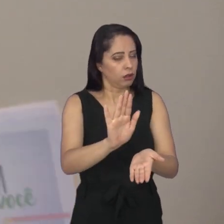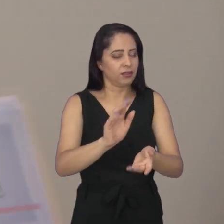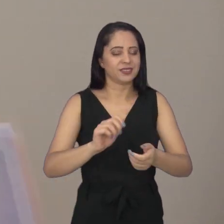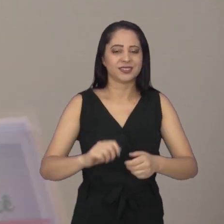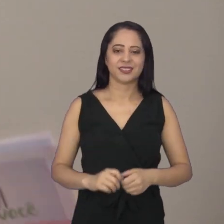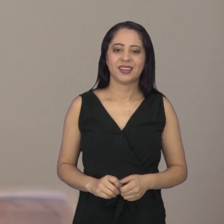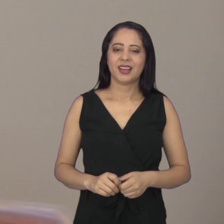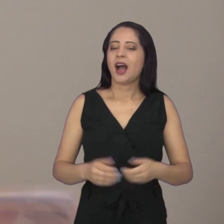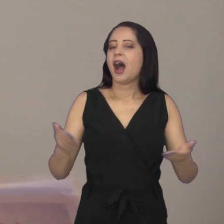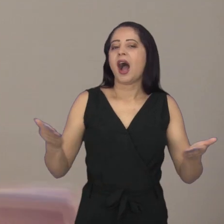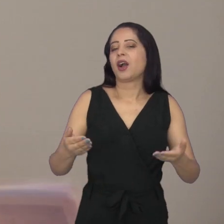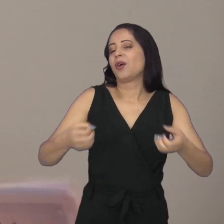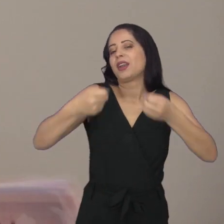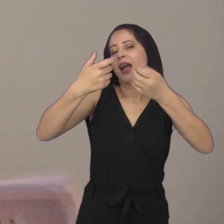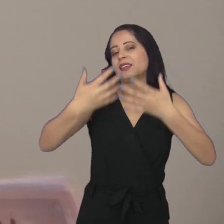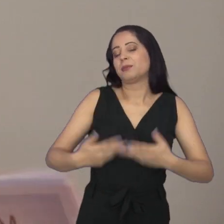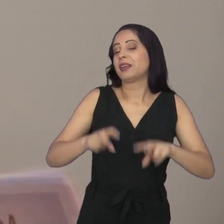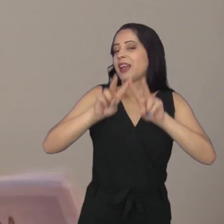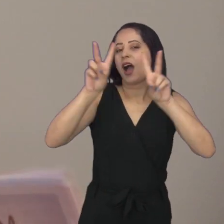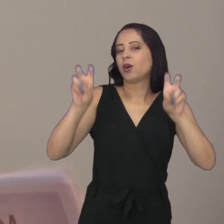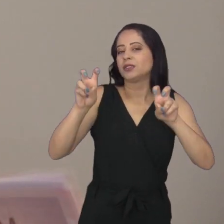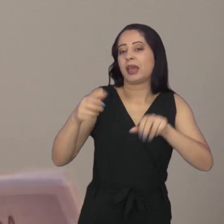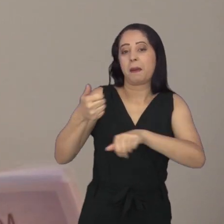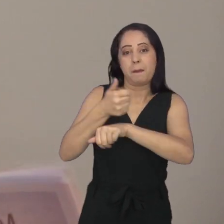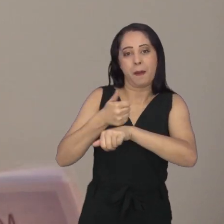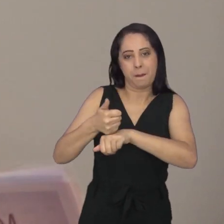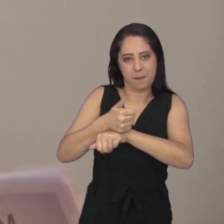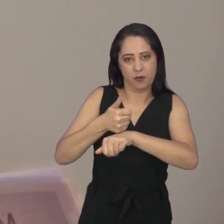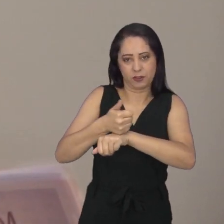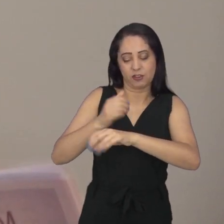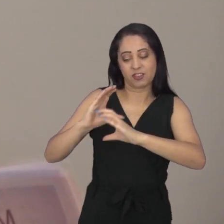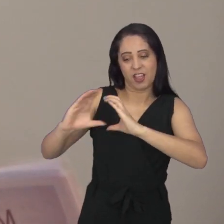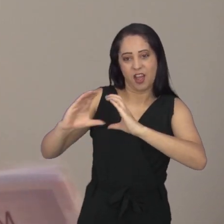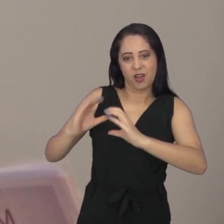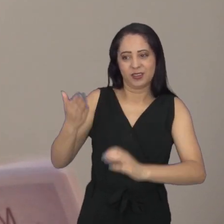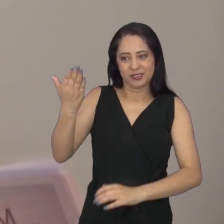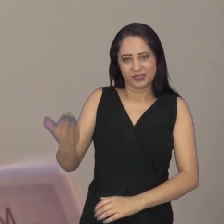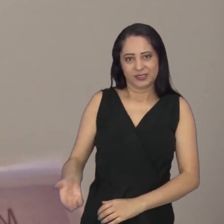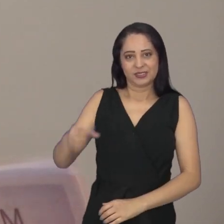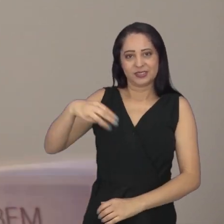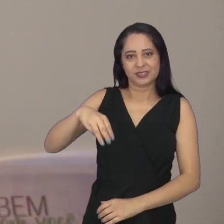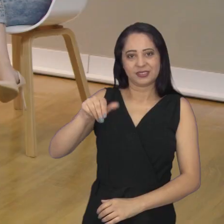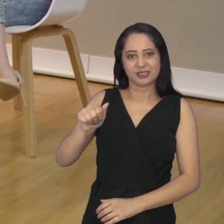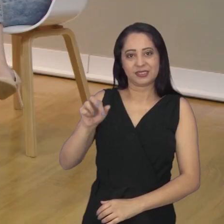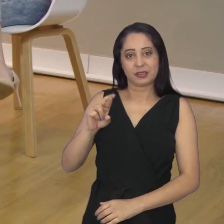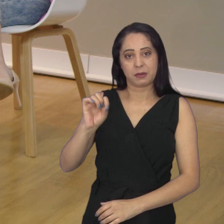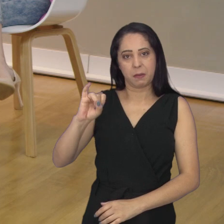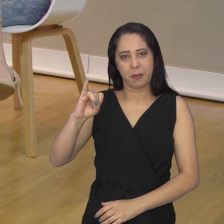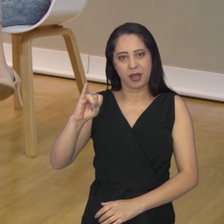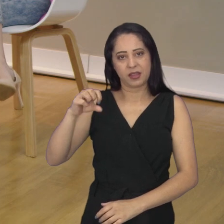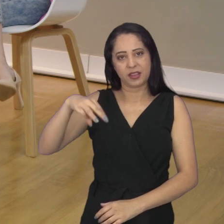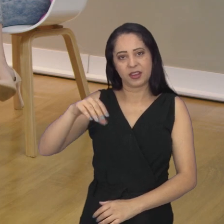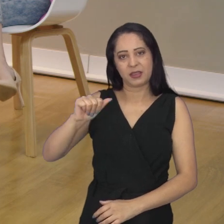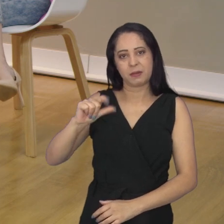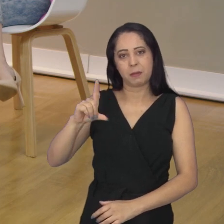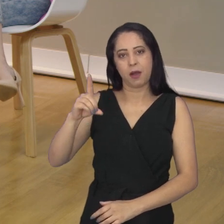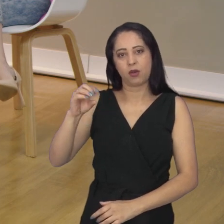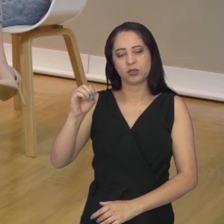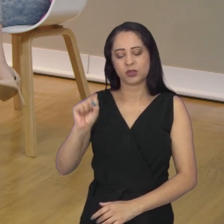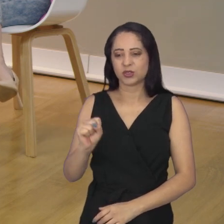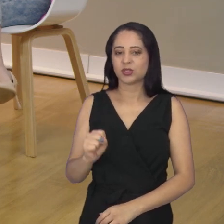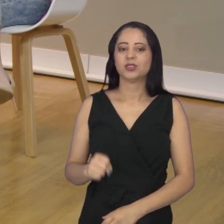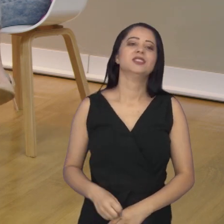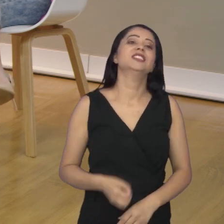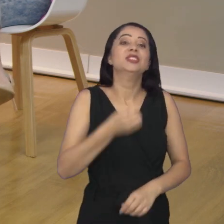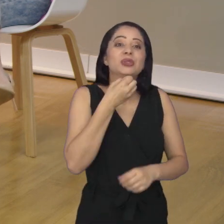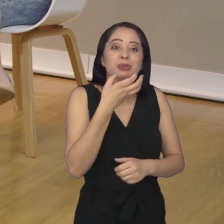falar tudinho sobre esse assunto é a especialista em comunicação, Mari Maldos. Tudo bem, Mari? Tudo ótimo, Gi. Muito